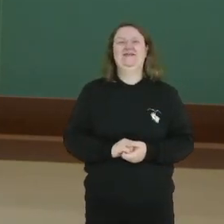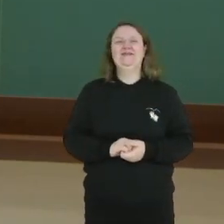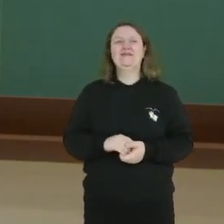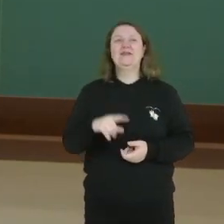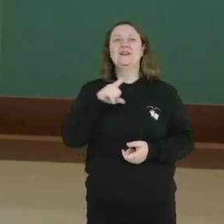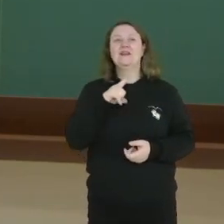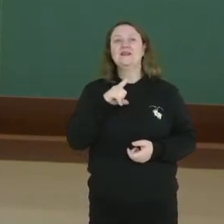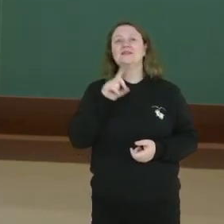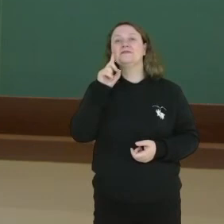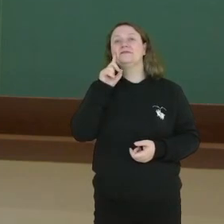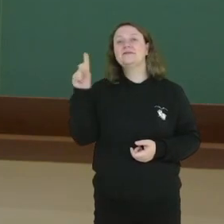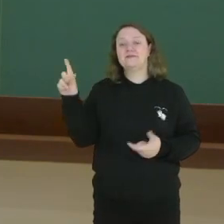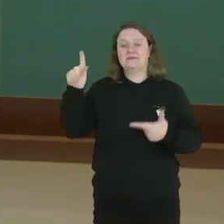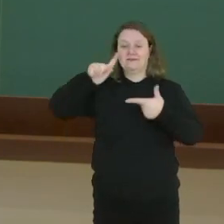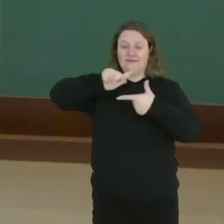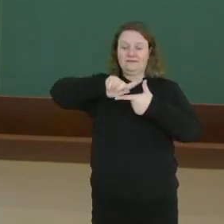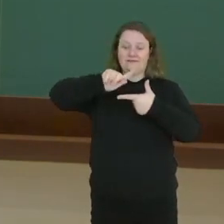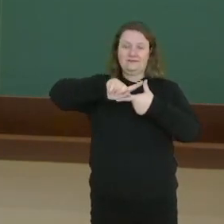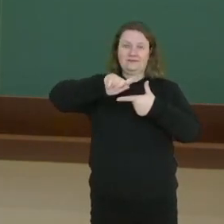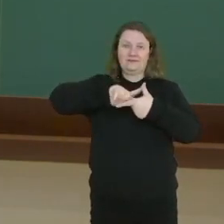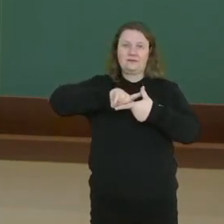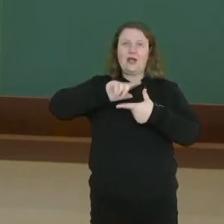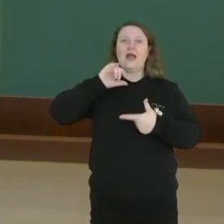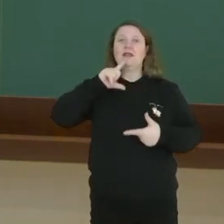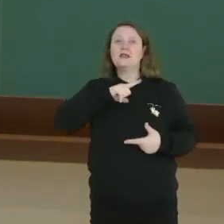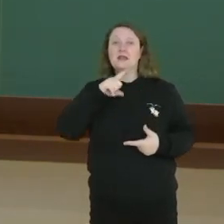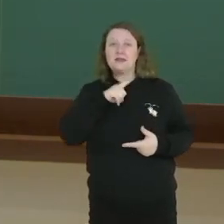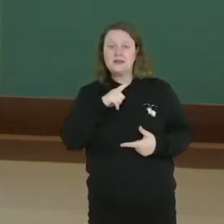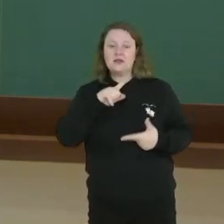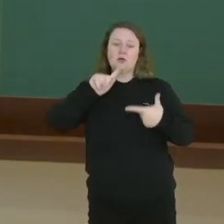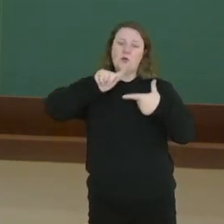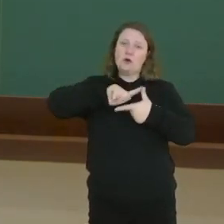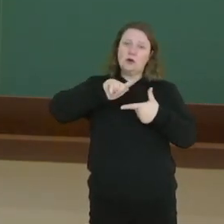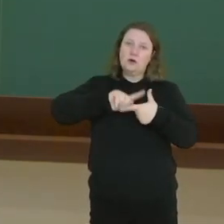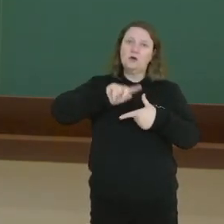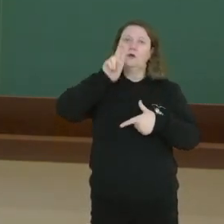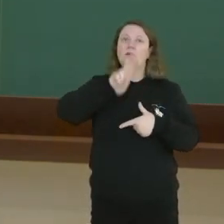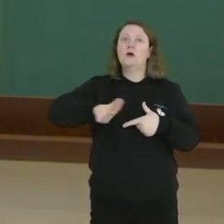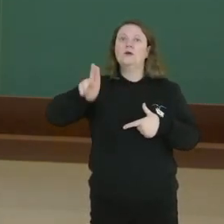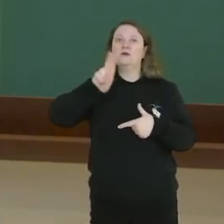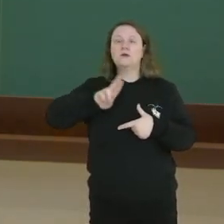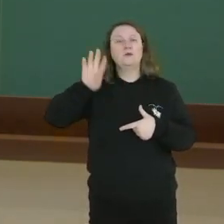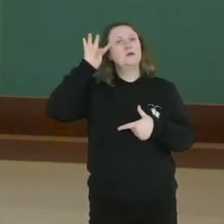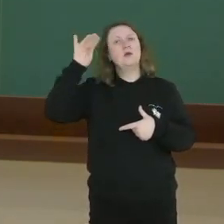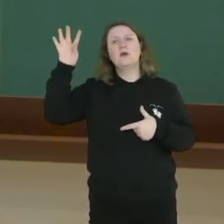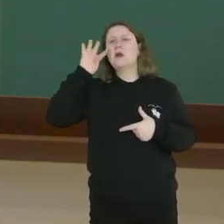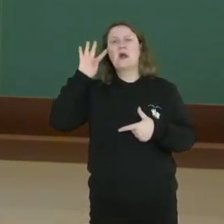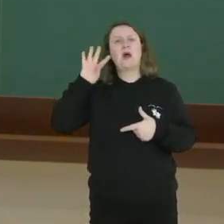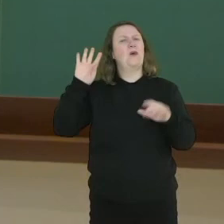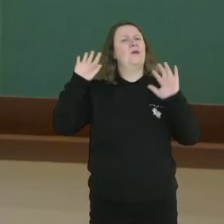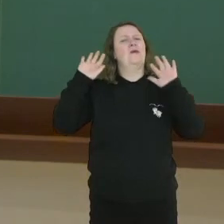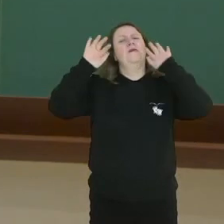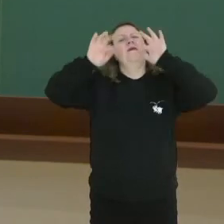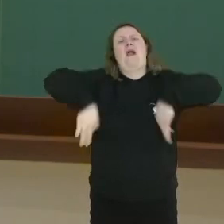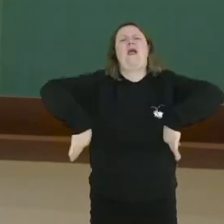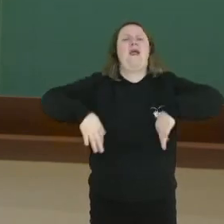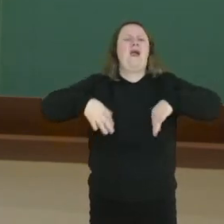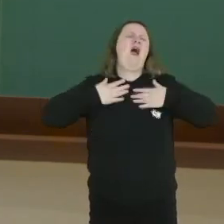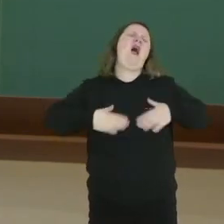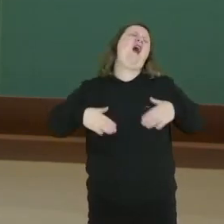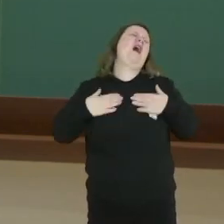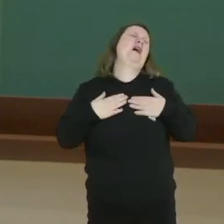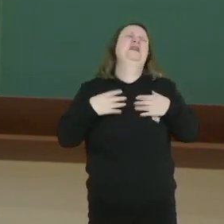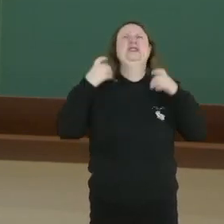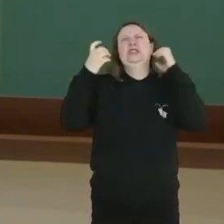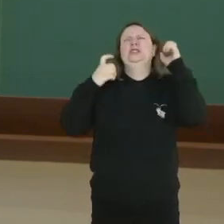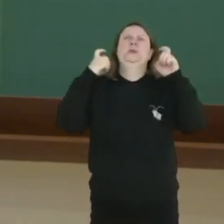retângulo, gente. É impressionante. Tem triângulo retângulo, você vai usar o teorema. Acabou, não tem que ficar se estressando, pensando, meu Deus, como que eu